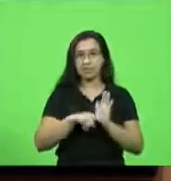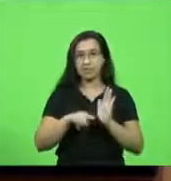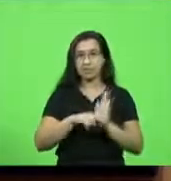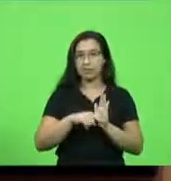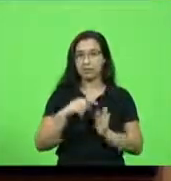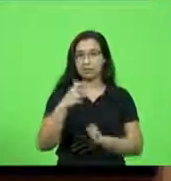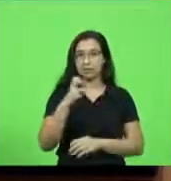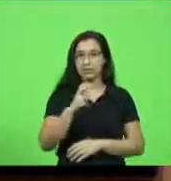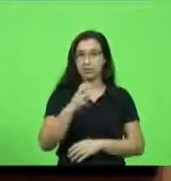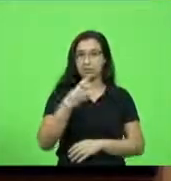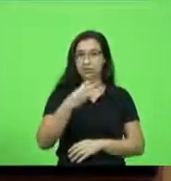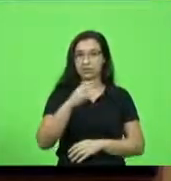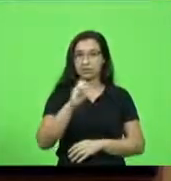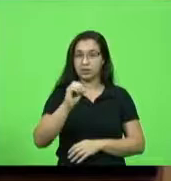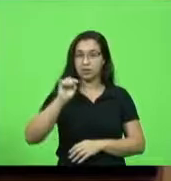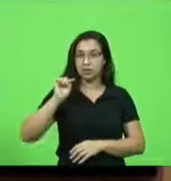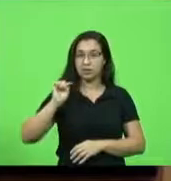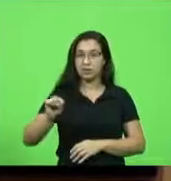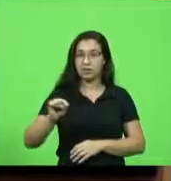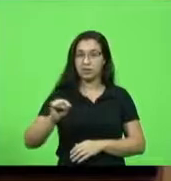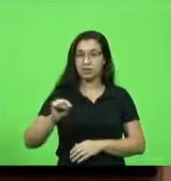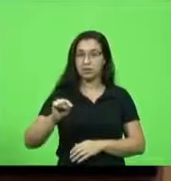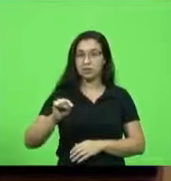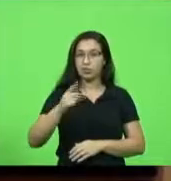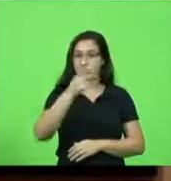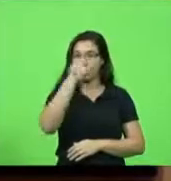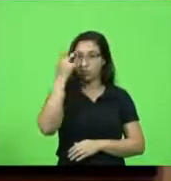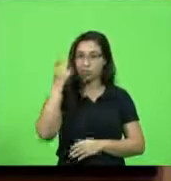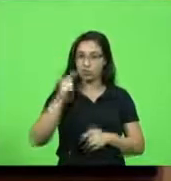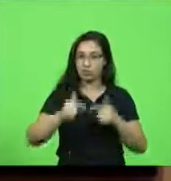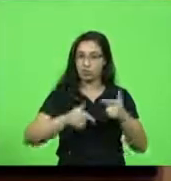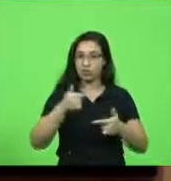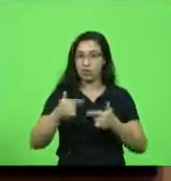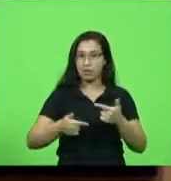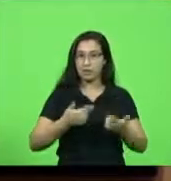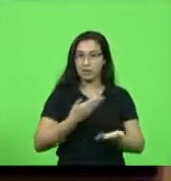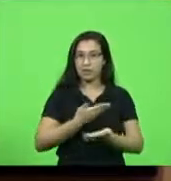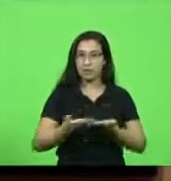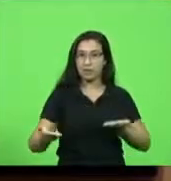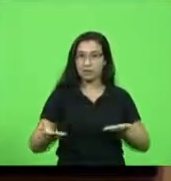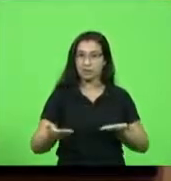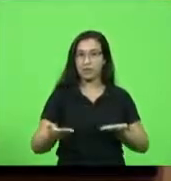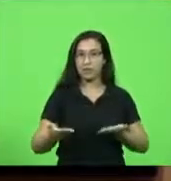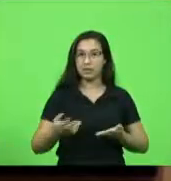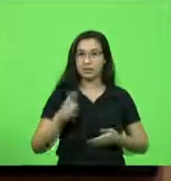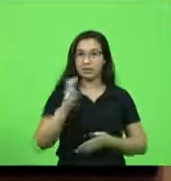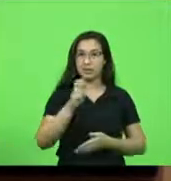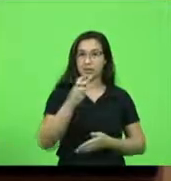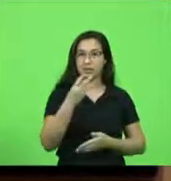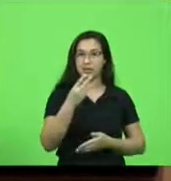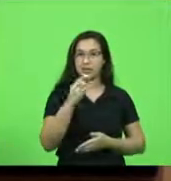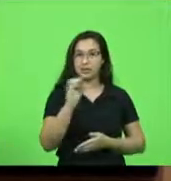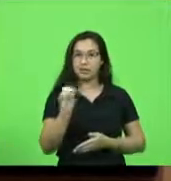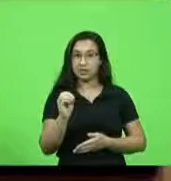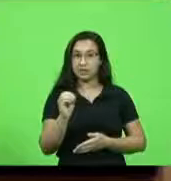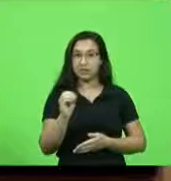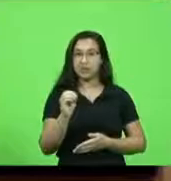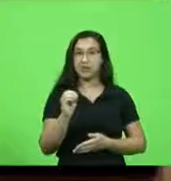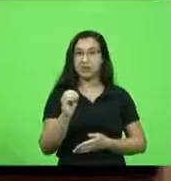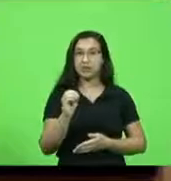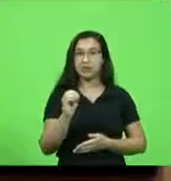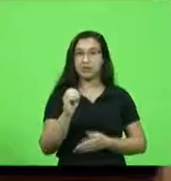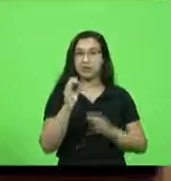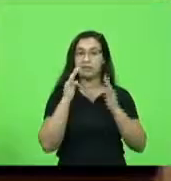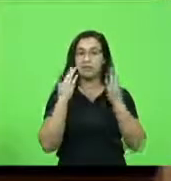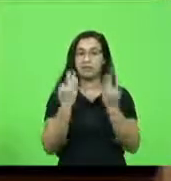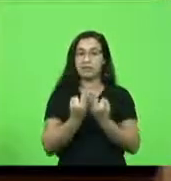mil demissões em Santa Catarina. Imaginamos nós, 530 mil famílias deixaram